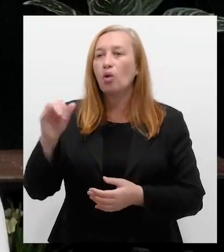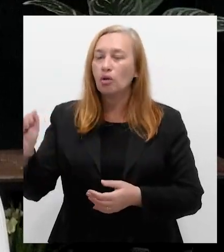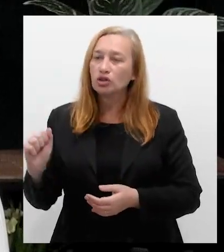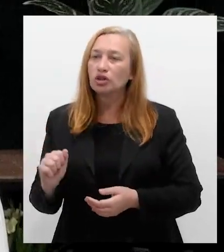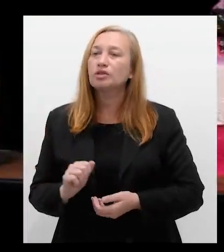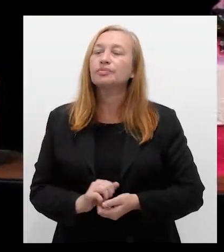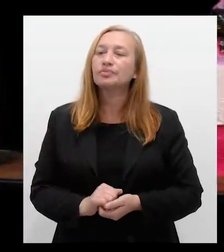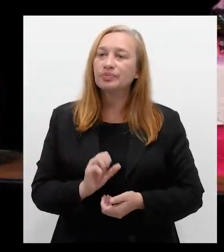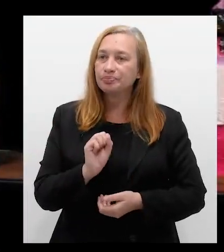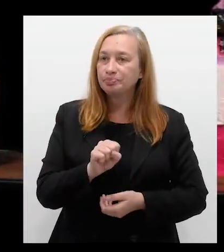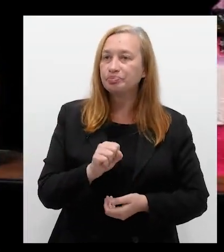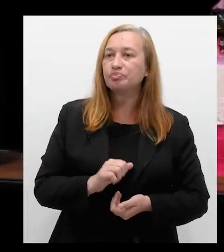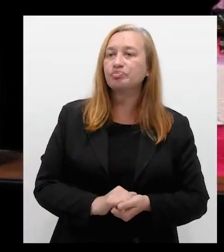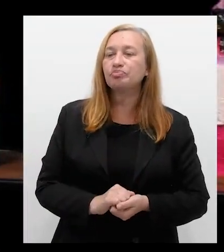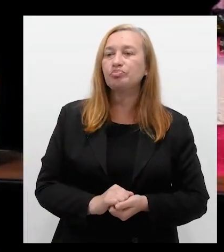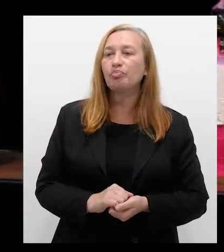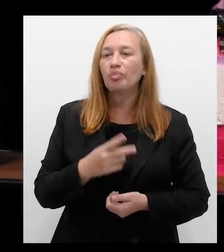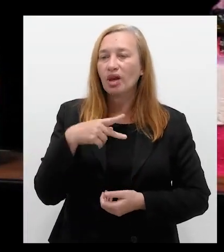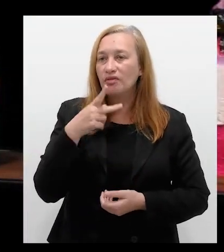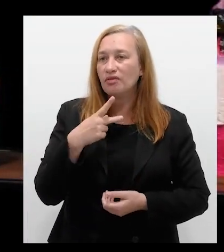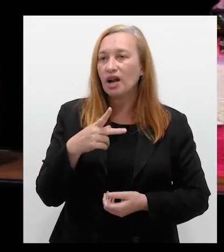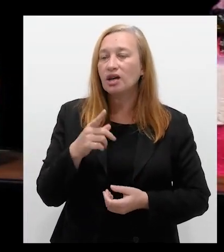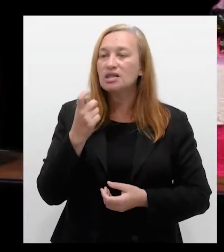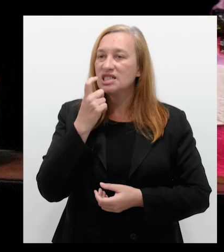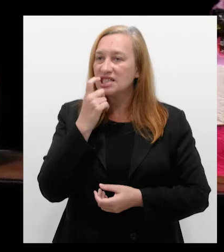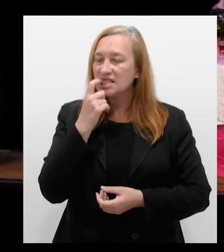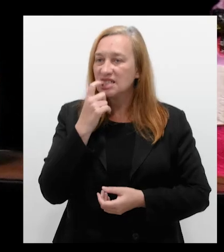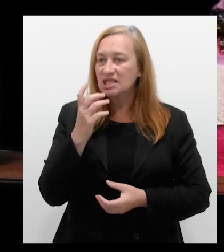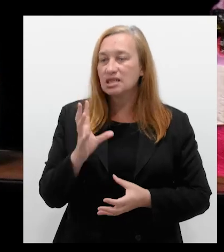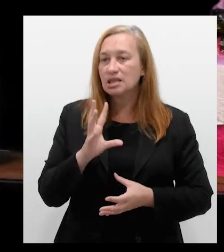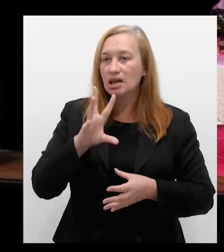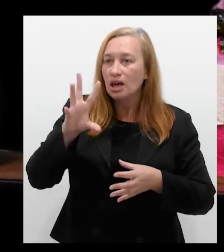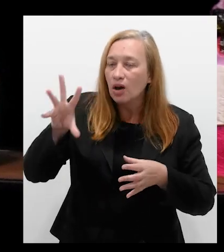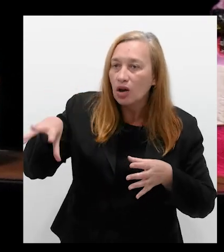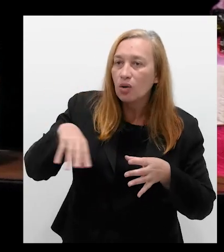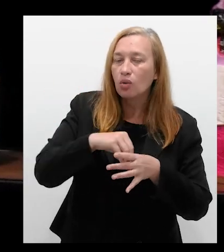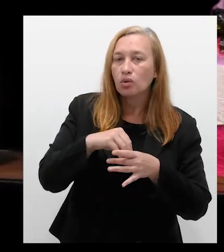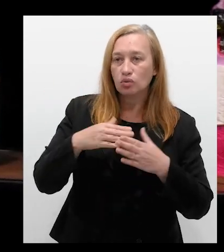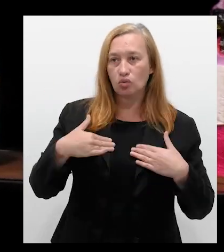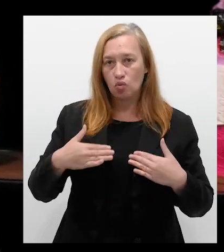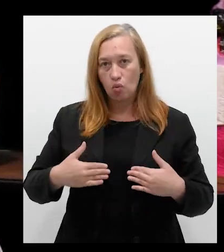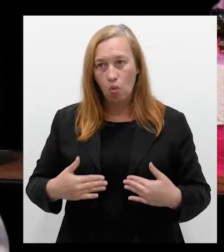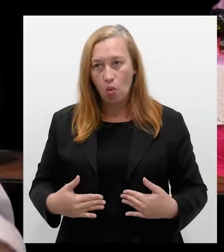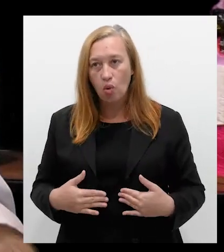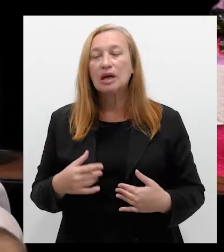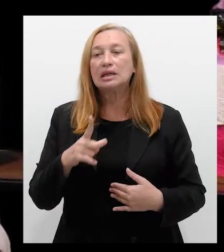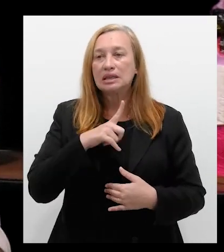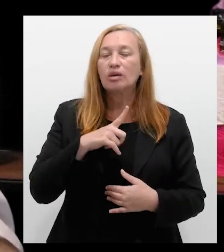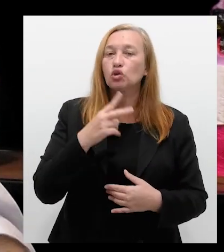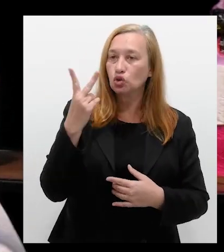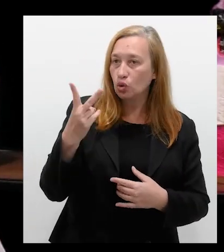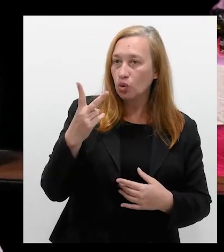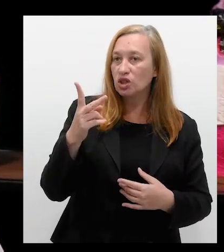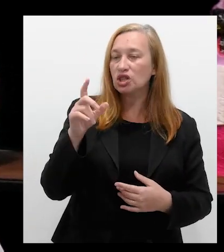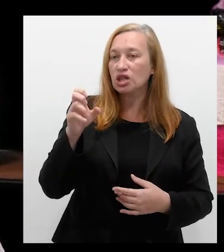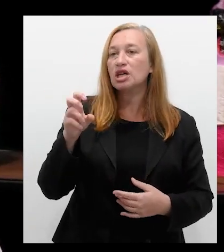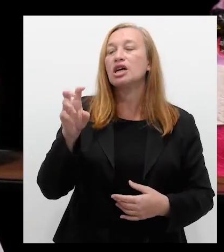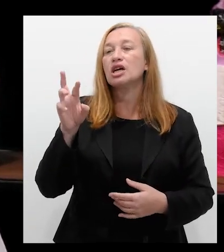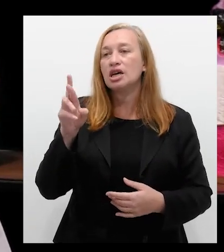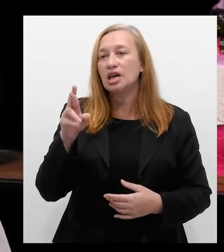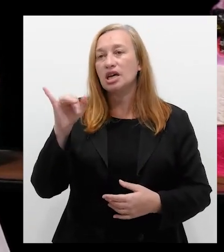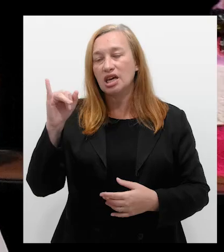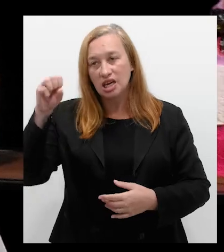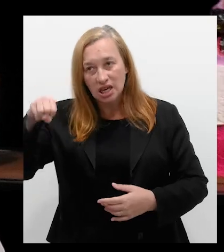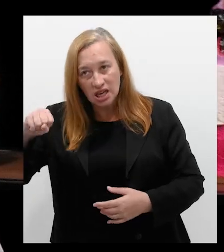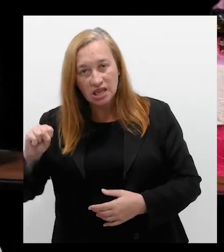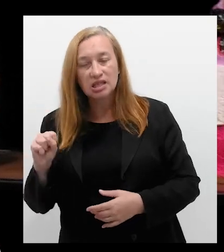Biológica. Pois é, a gente chama, o dente, ele é um órgão dental, então ele é um órgão. Então, como nós temos 2 rins, como nós temos o